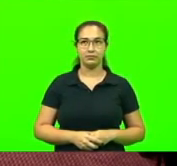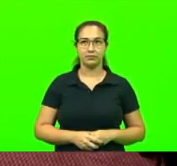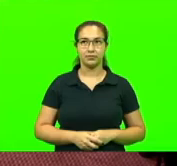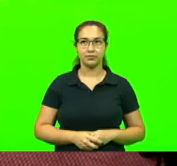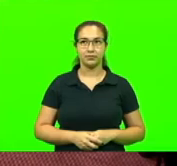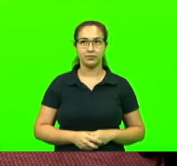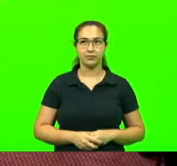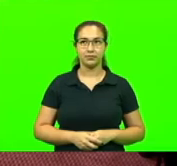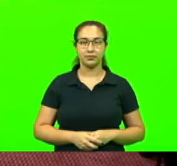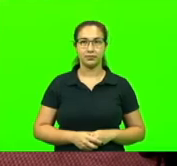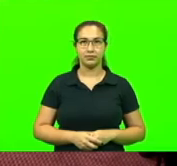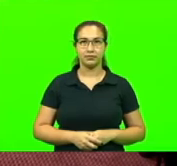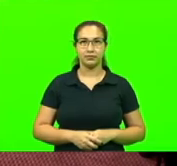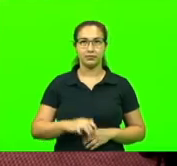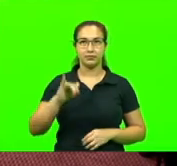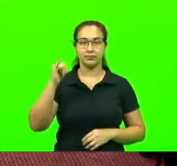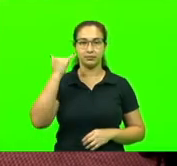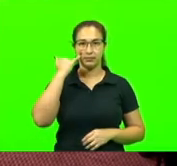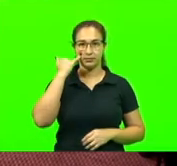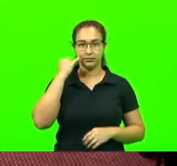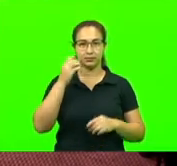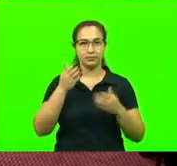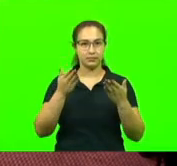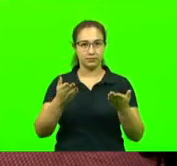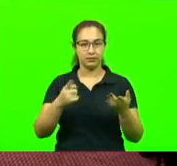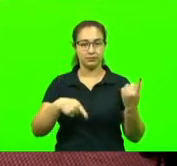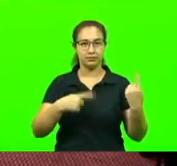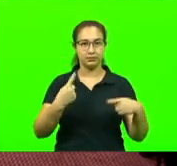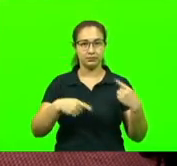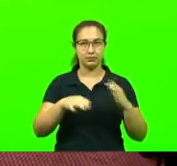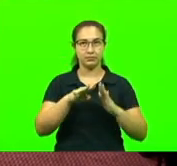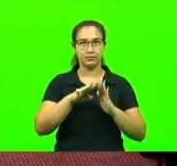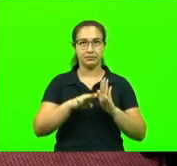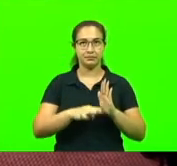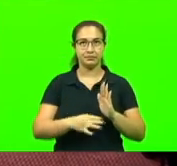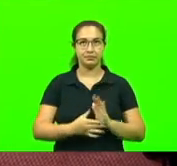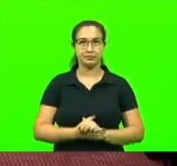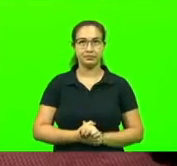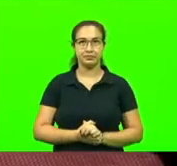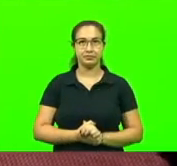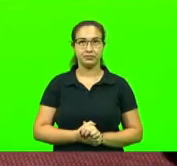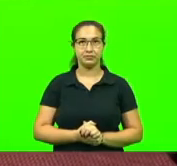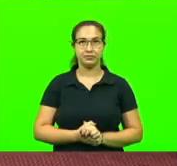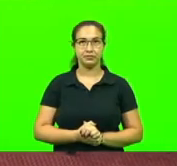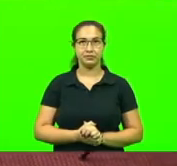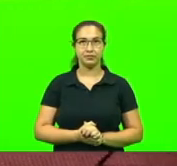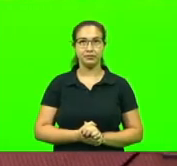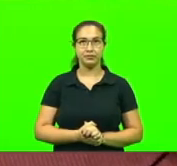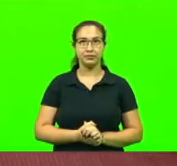O deputado Gessé, Vossa Excelência, para discutir a matéria. Eu queria,